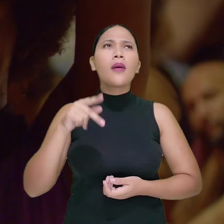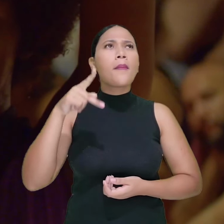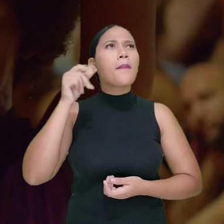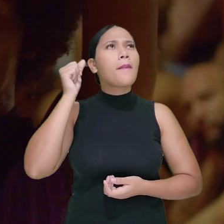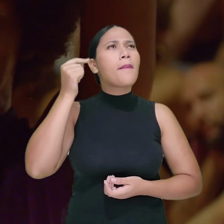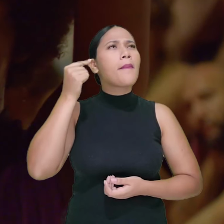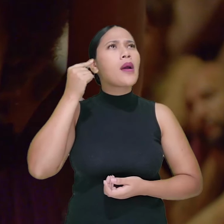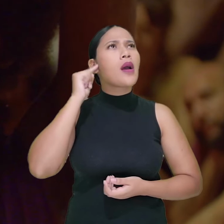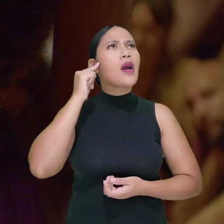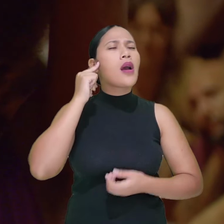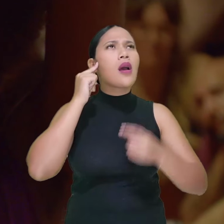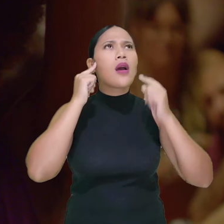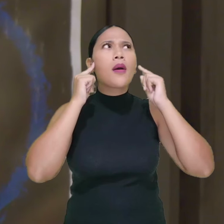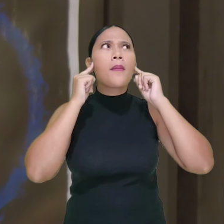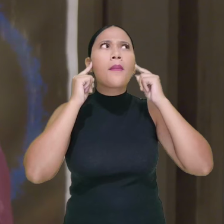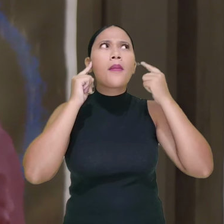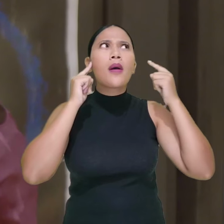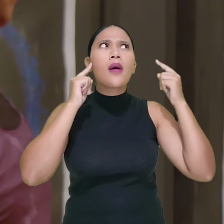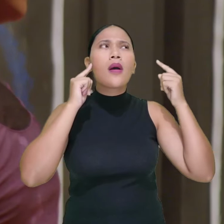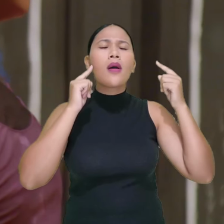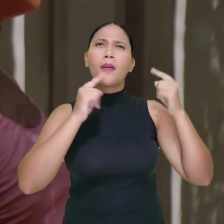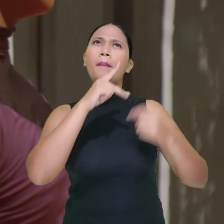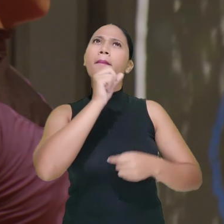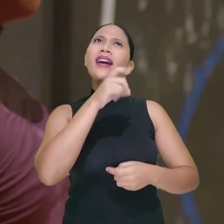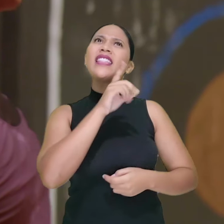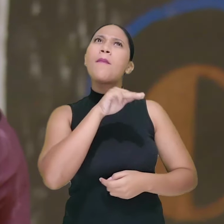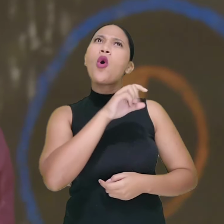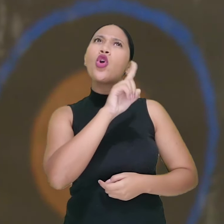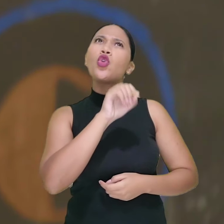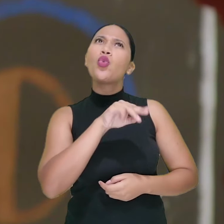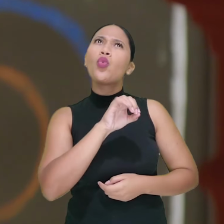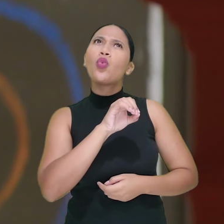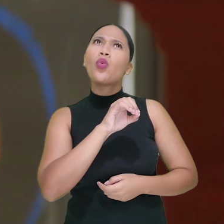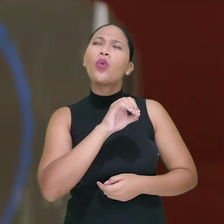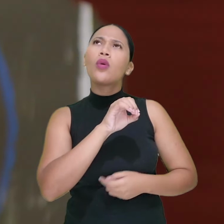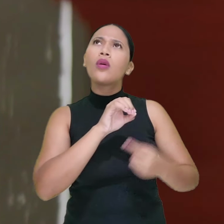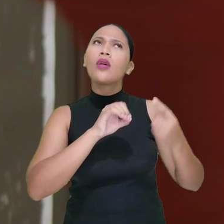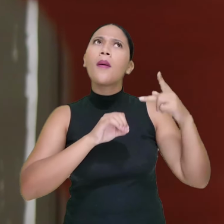Oh, they're more.